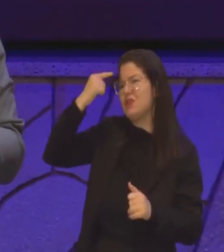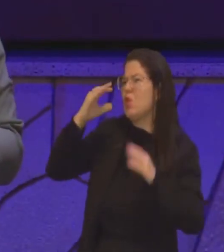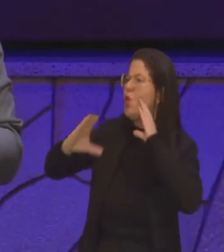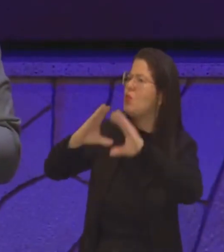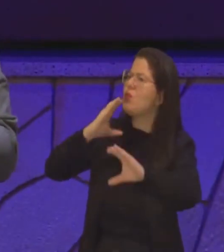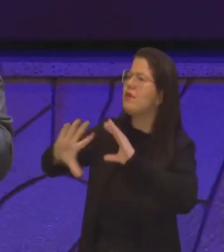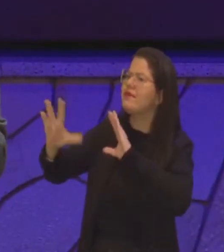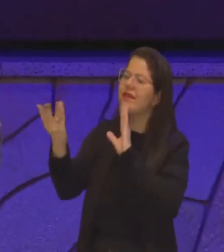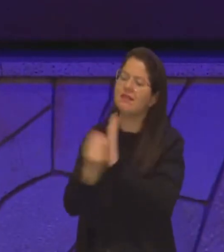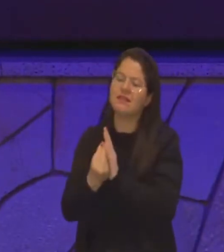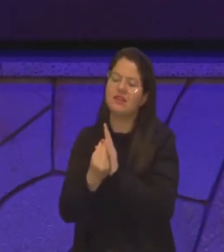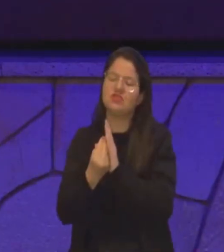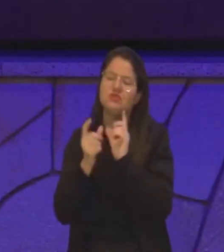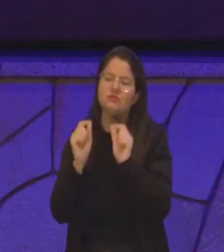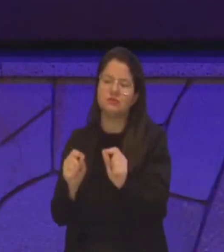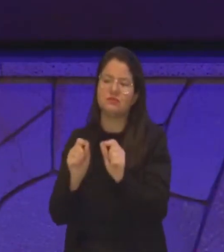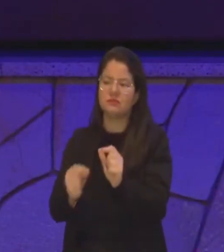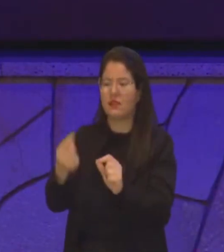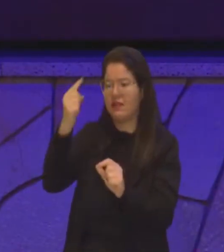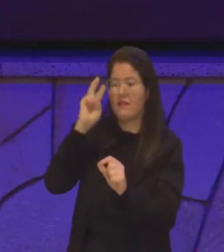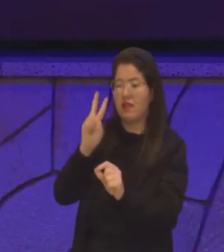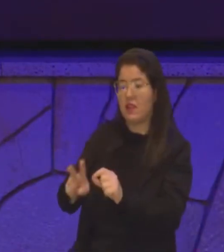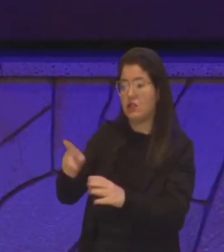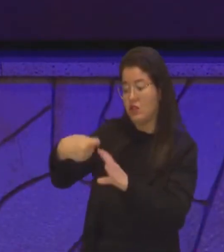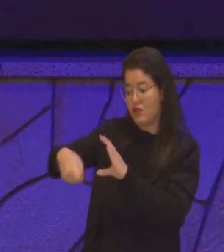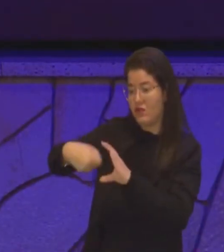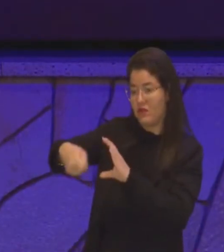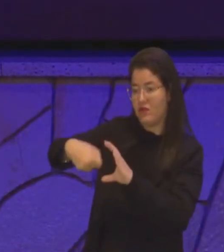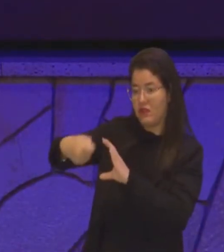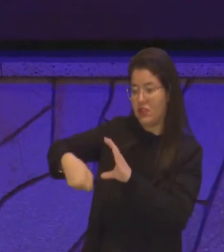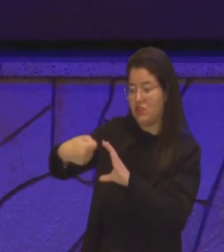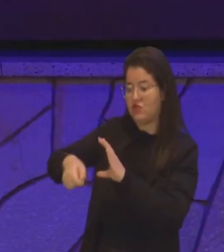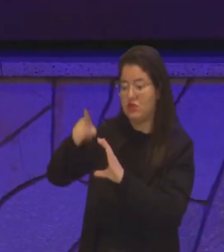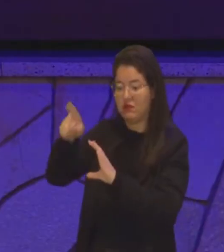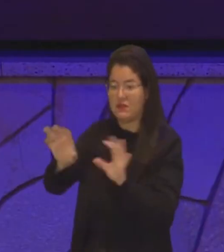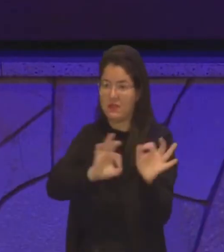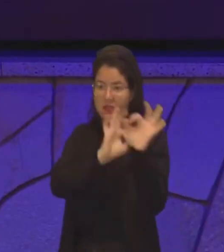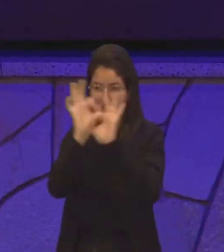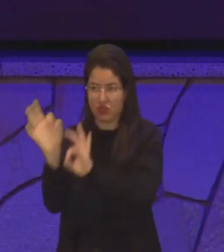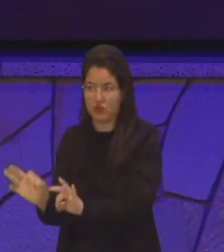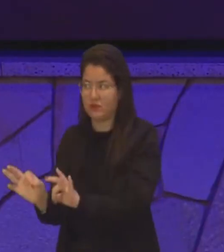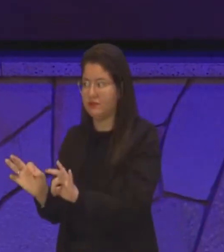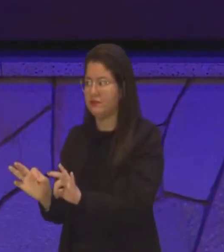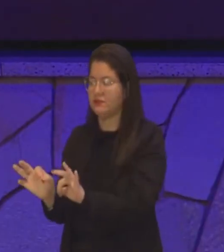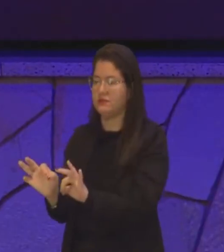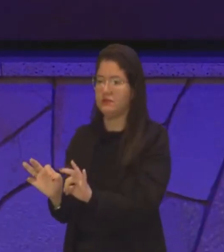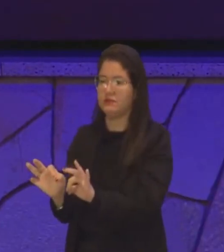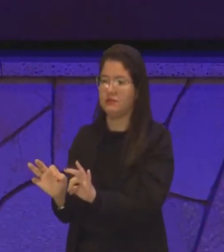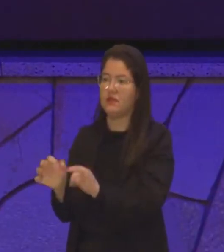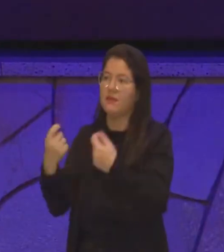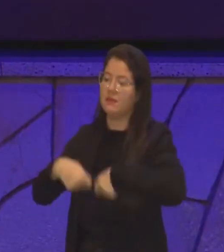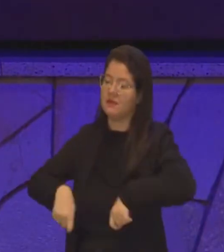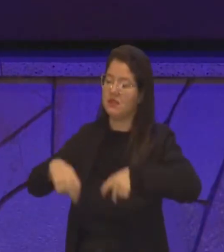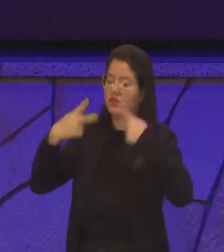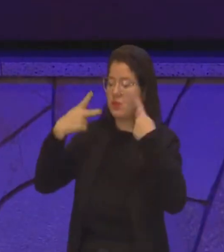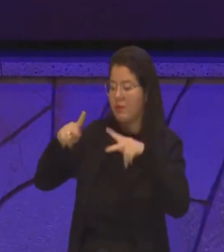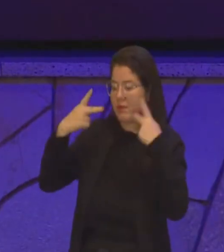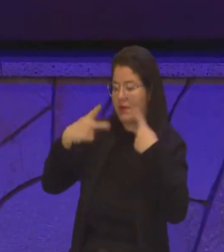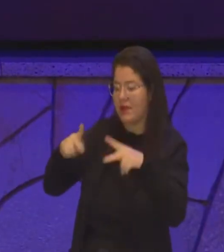à igreja, olhando para o vídeo que você pôde assistir, não tinha como não pregar outro